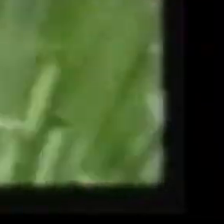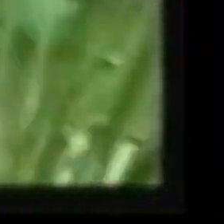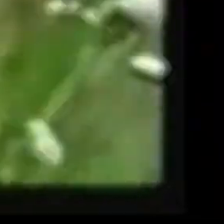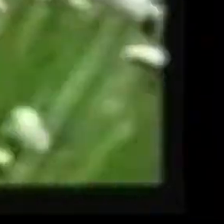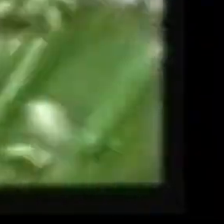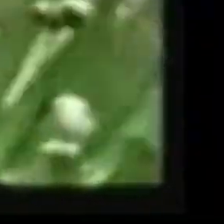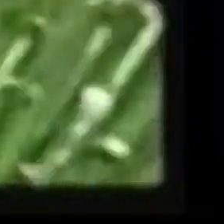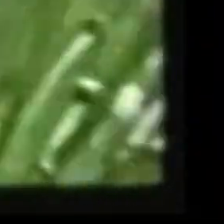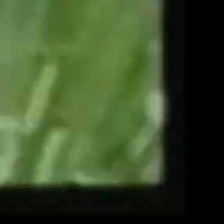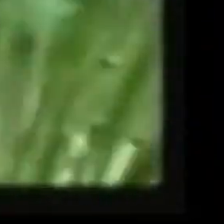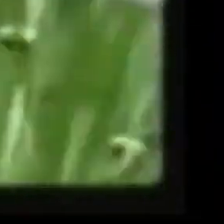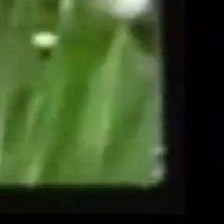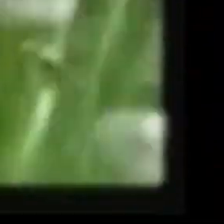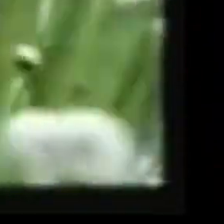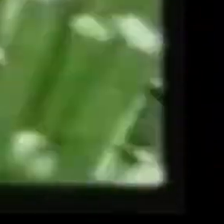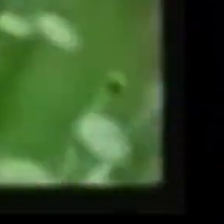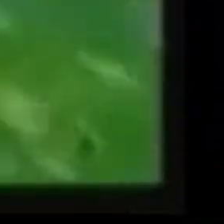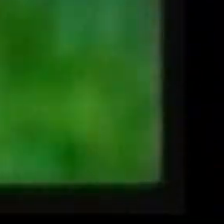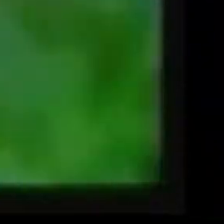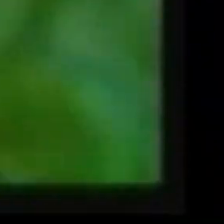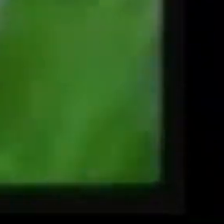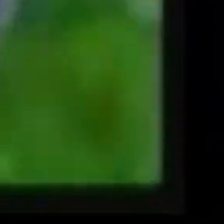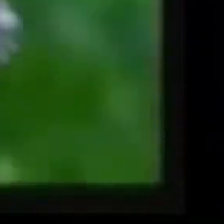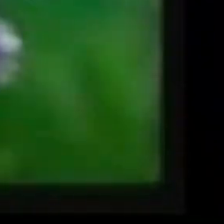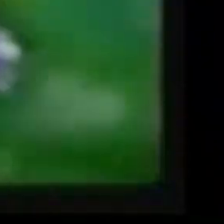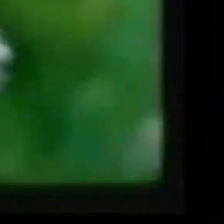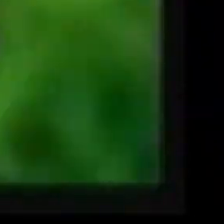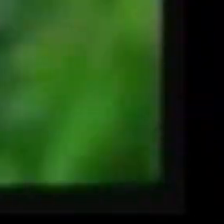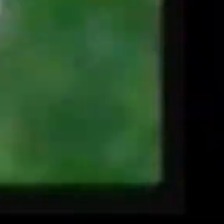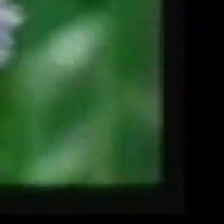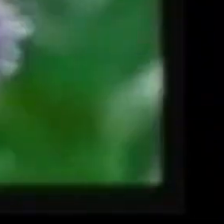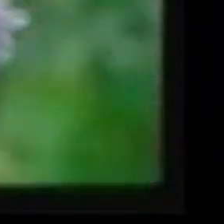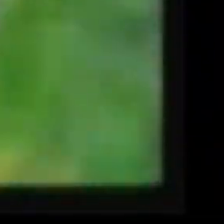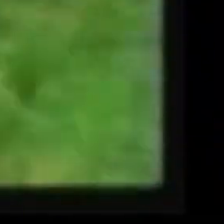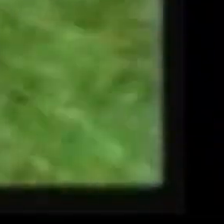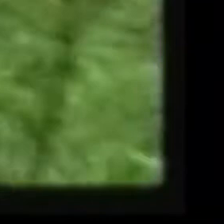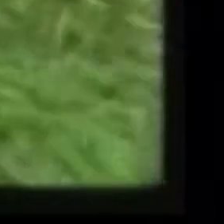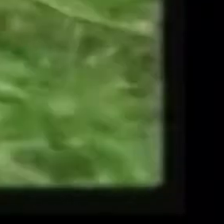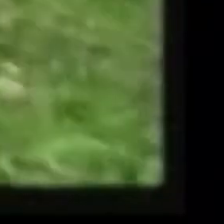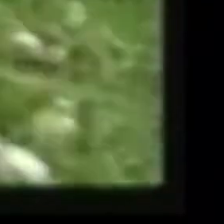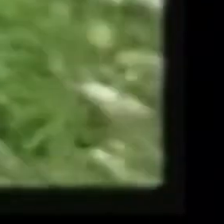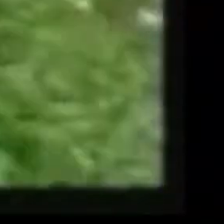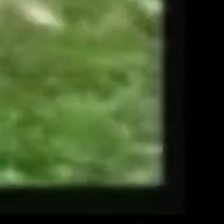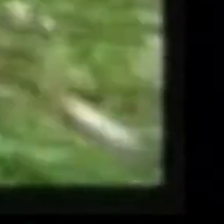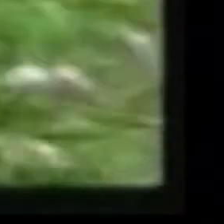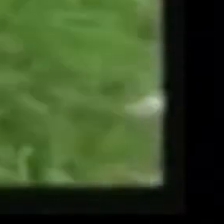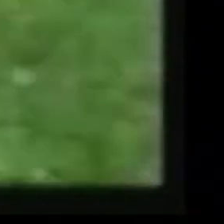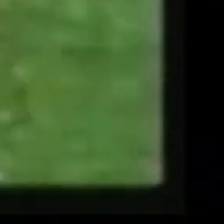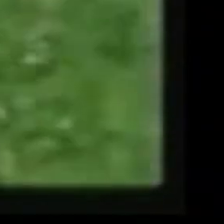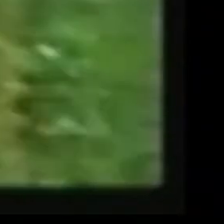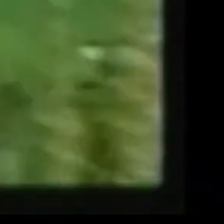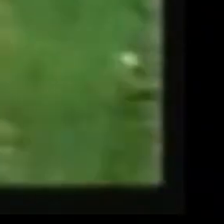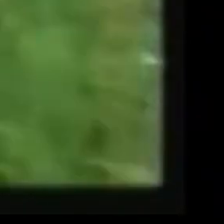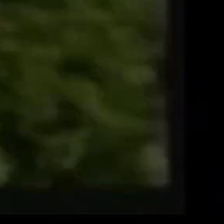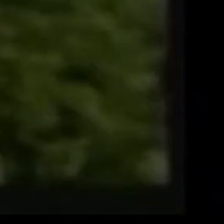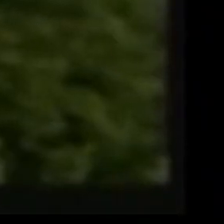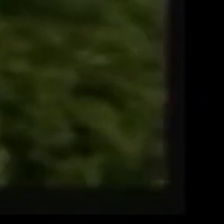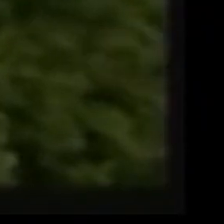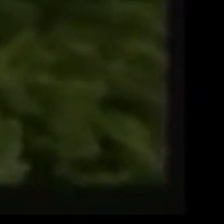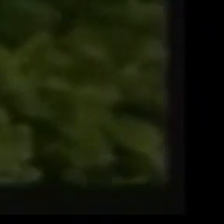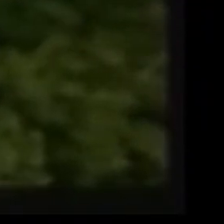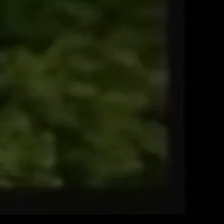Pátria amada, idolatrada, salve, salve, Brasil de amor eterno, seja